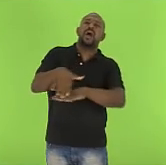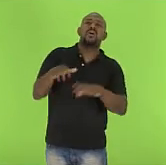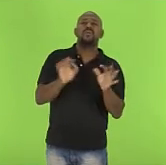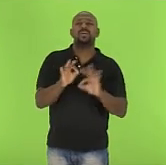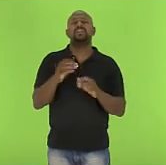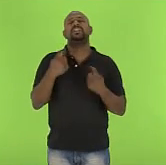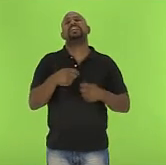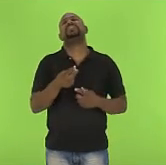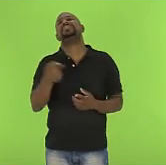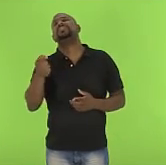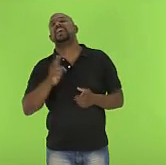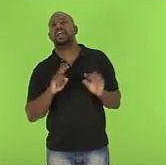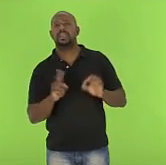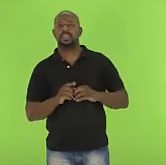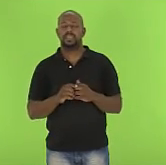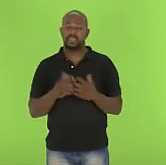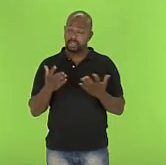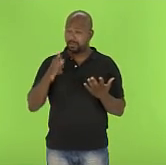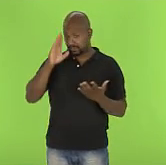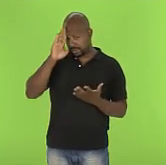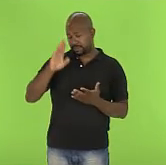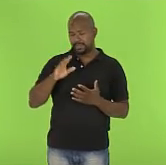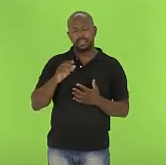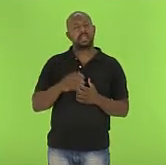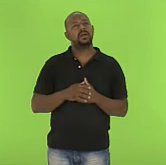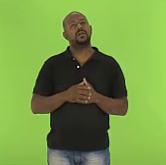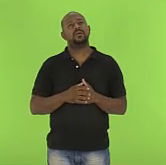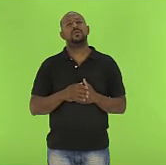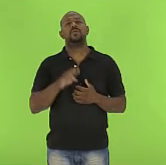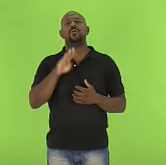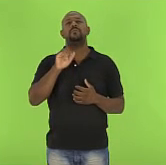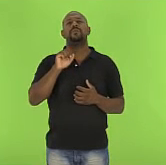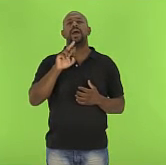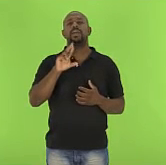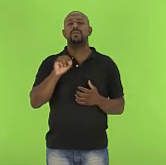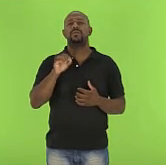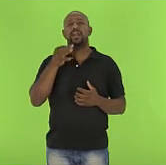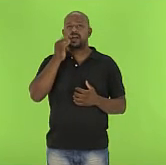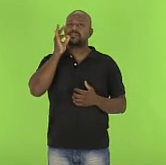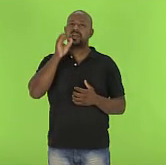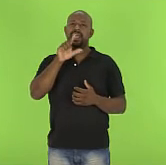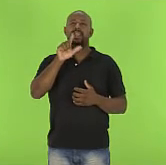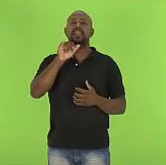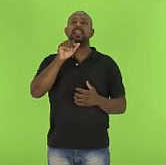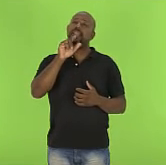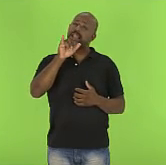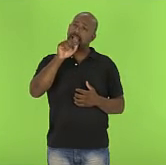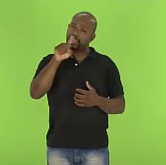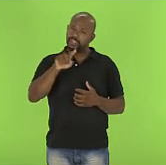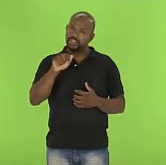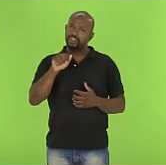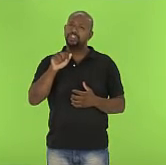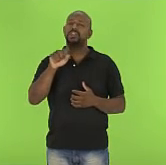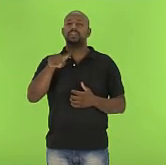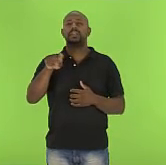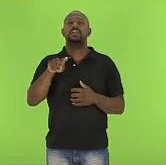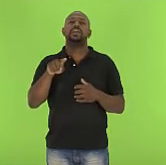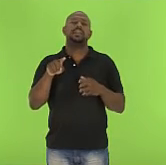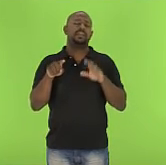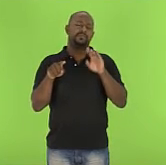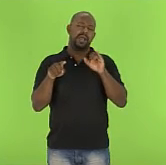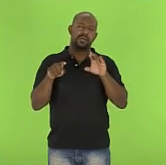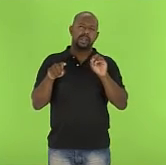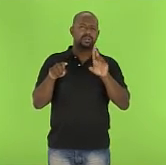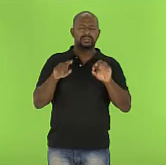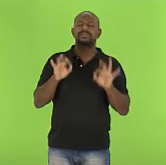na rua, para não ter que sair dali. Isso. Fundamental. O Bar e o Café, né, a Laís Cardoso e o Ronaldo Porto, que são